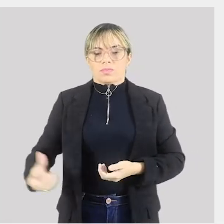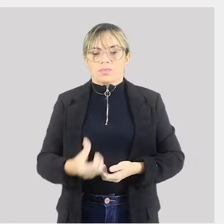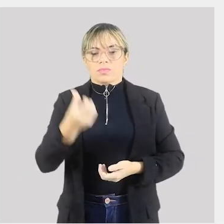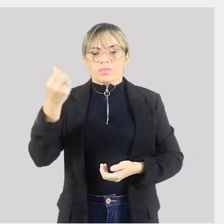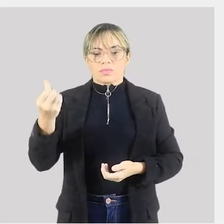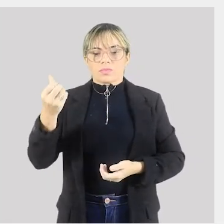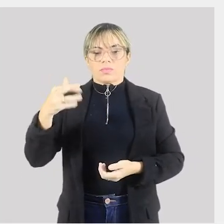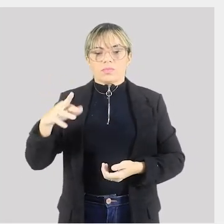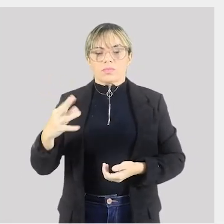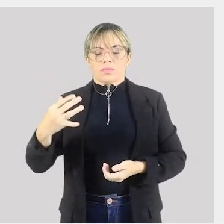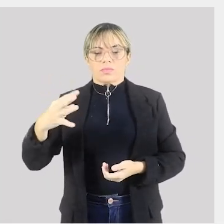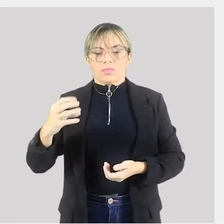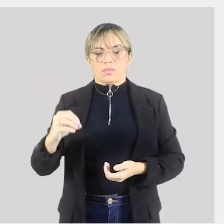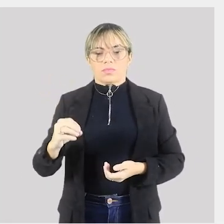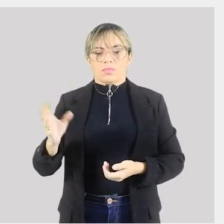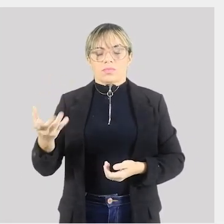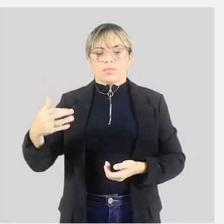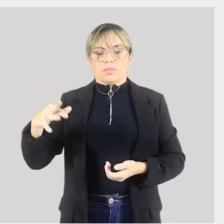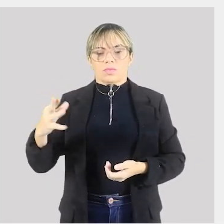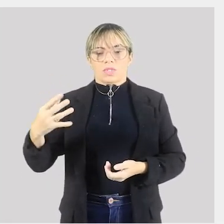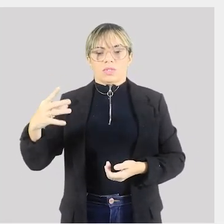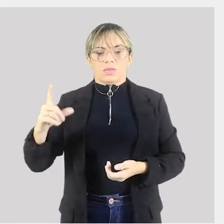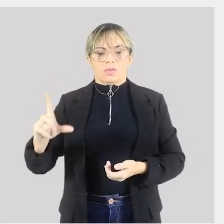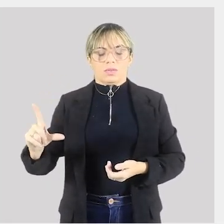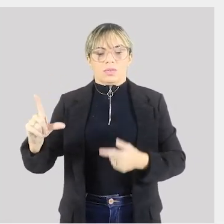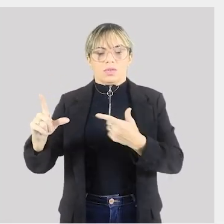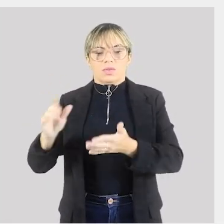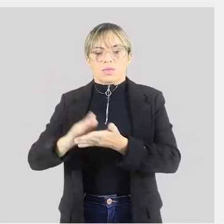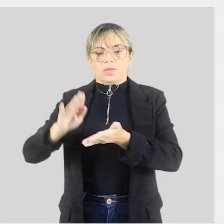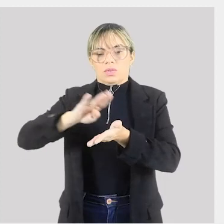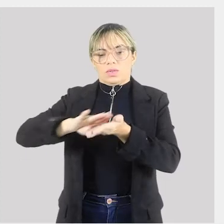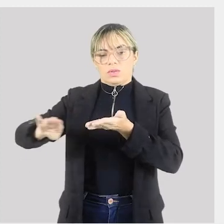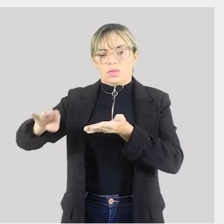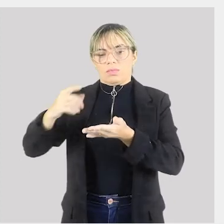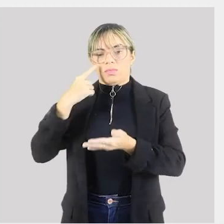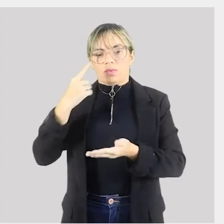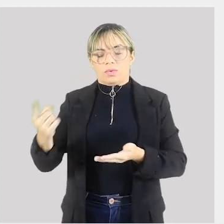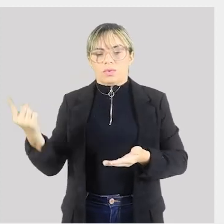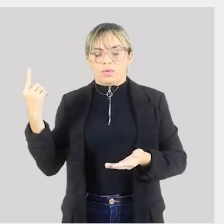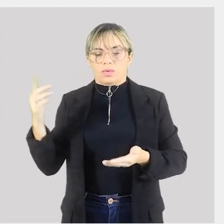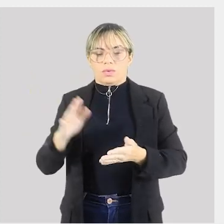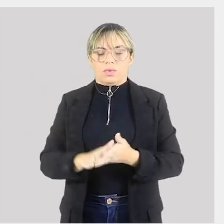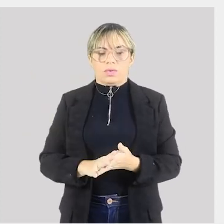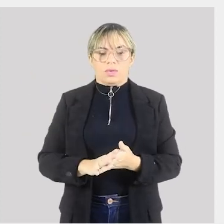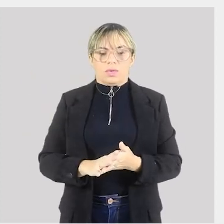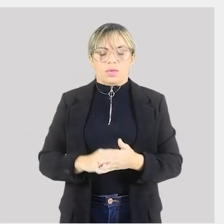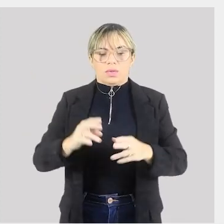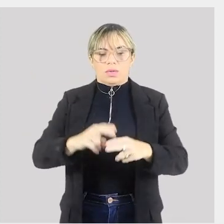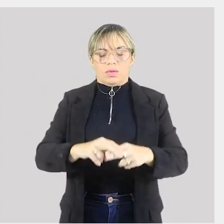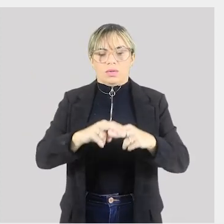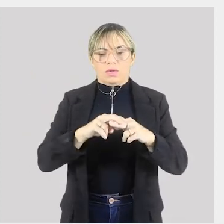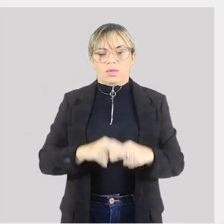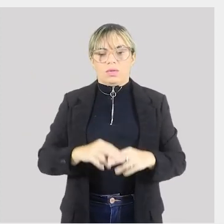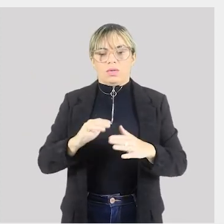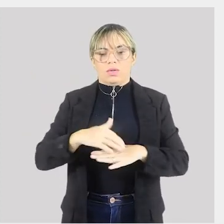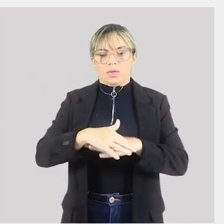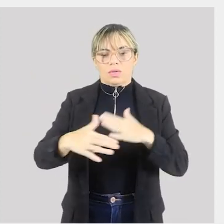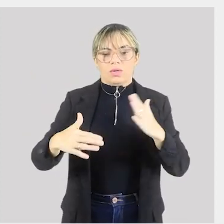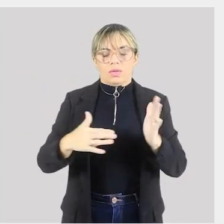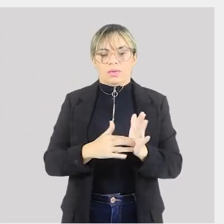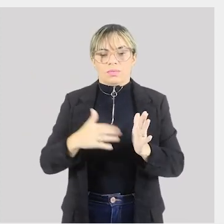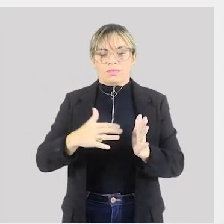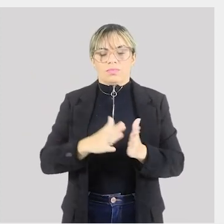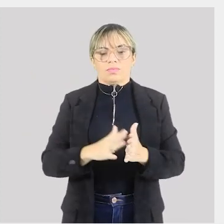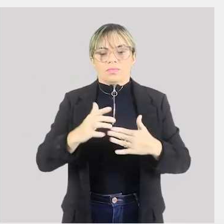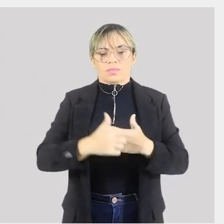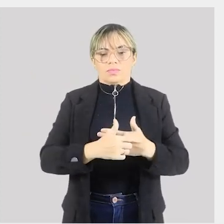O critério residual é um critério de exclusão. Portanto, tudo será função